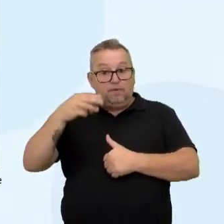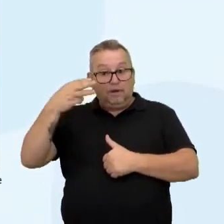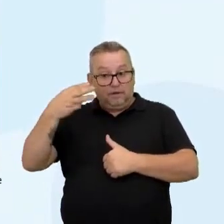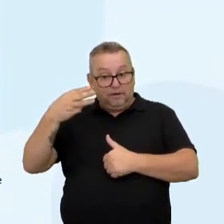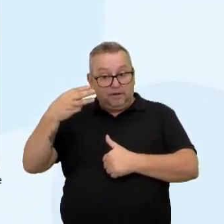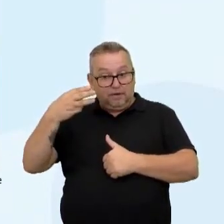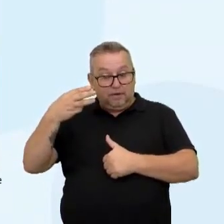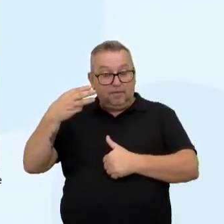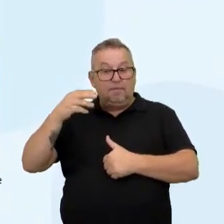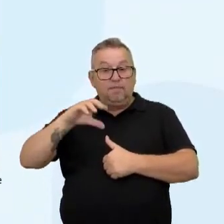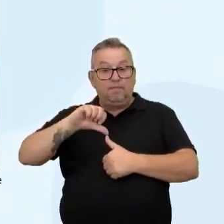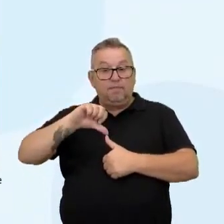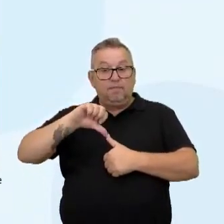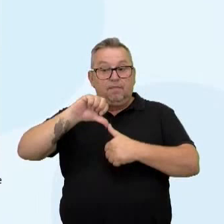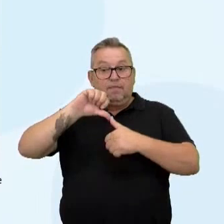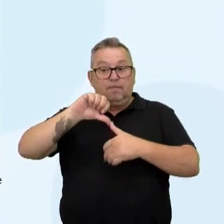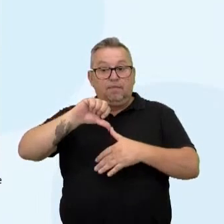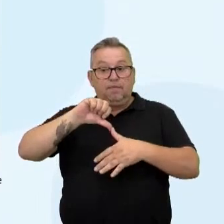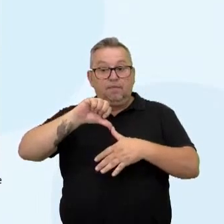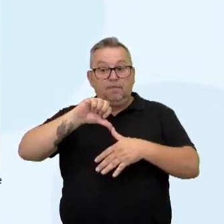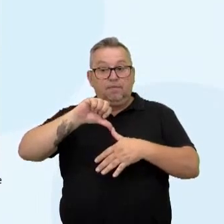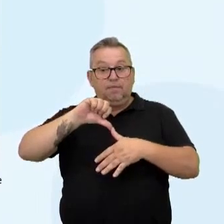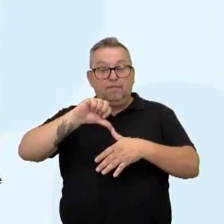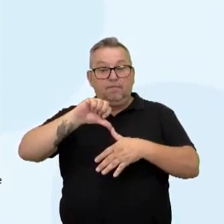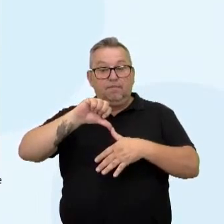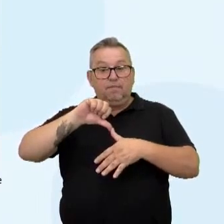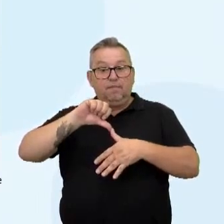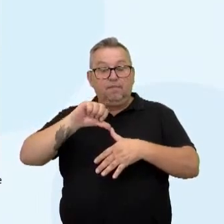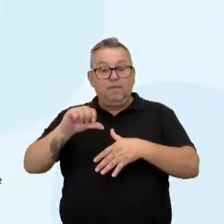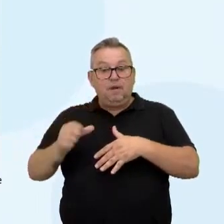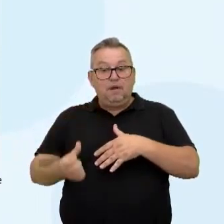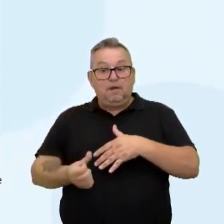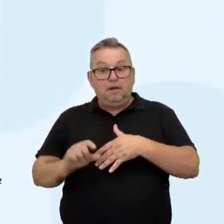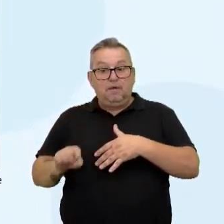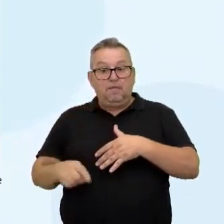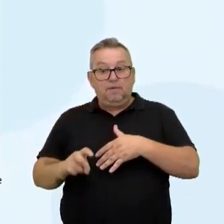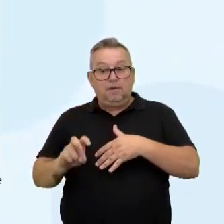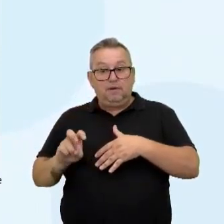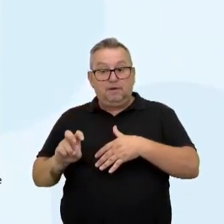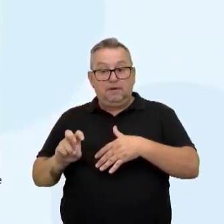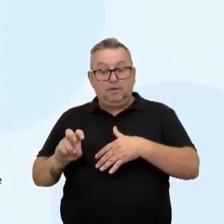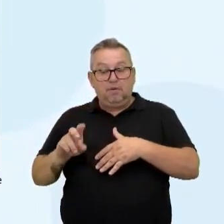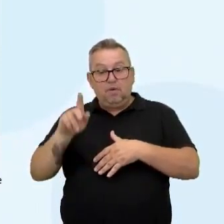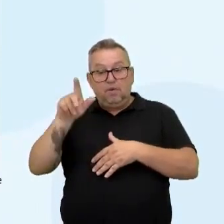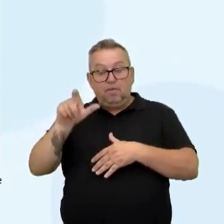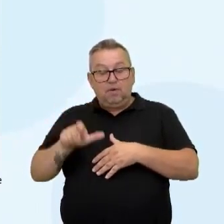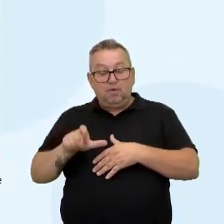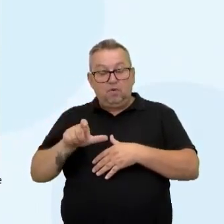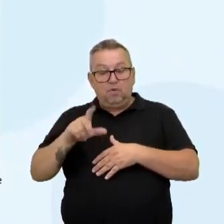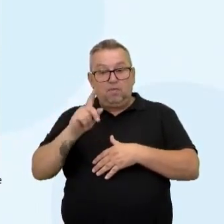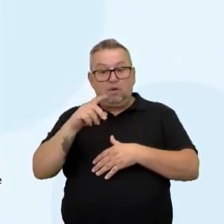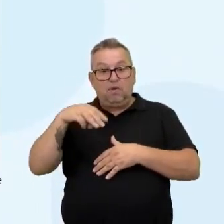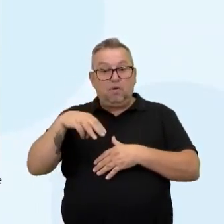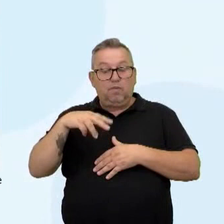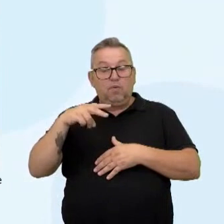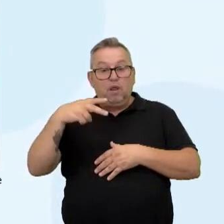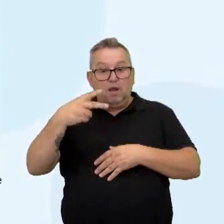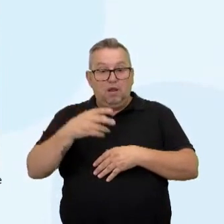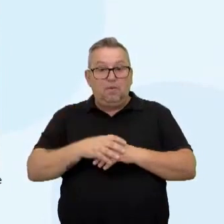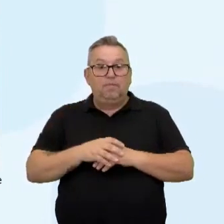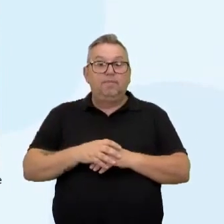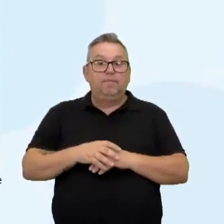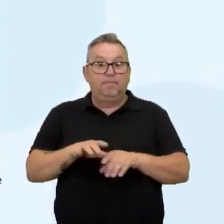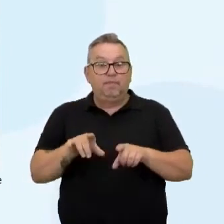por quilômetro quadrado. E a América do Sul, que tem 6,5 habitantes por quilômetro quadrado. Então isso